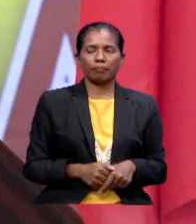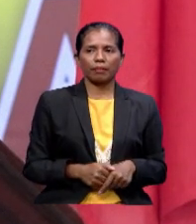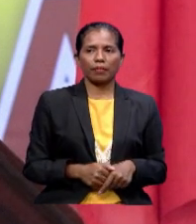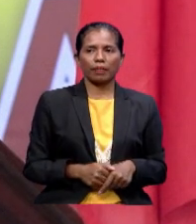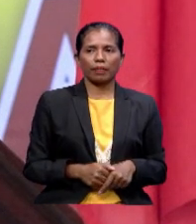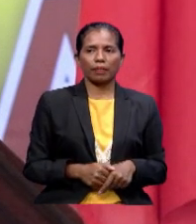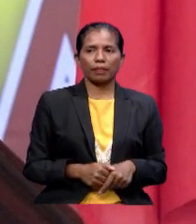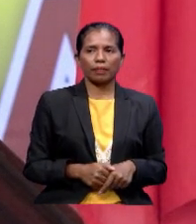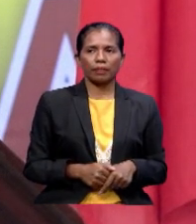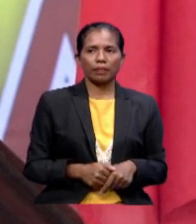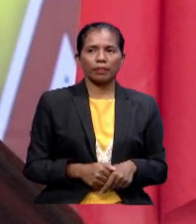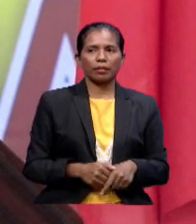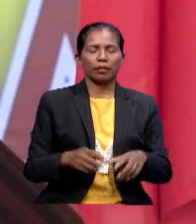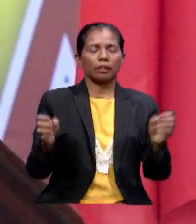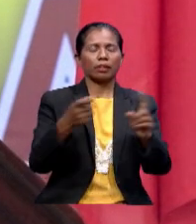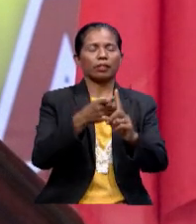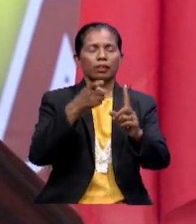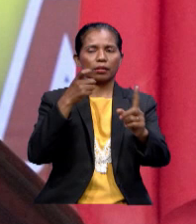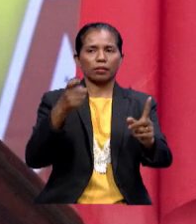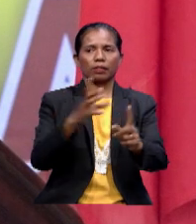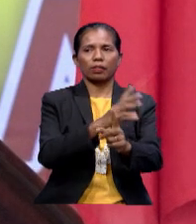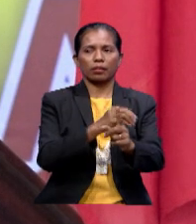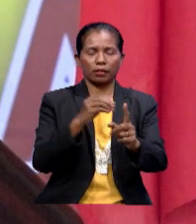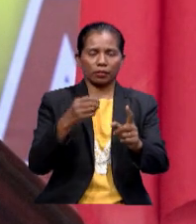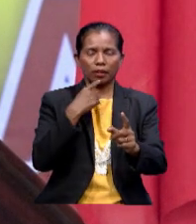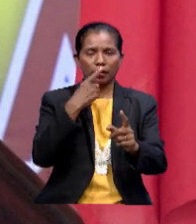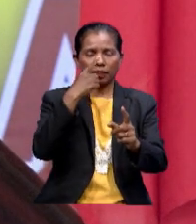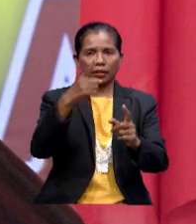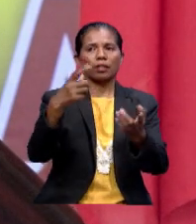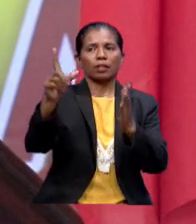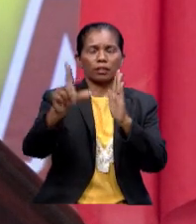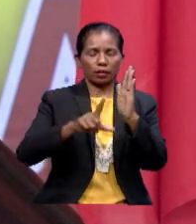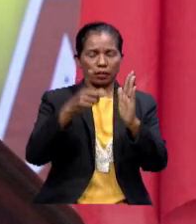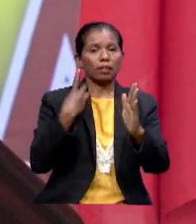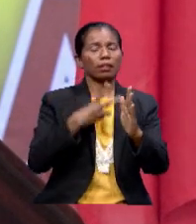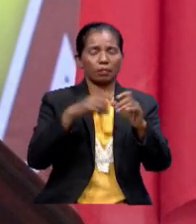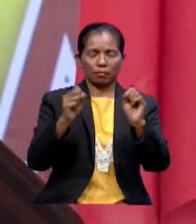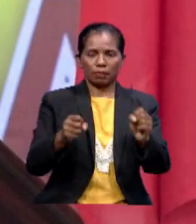Não só por razões constitucionais, mas por razões de logística e razões